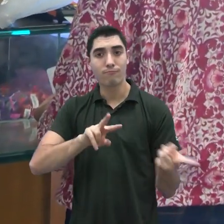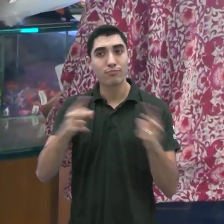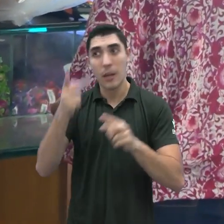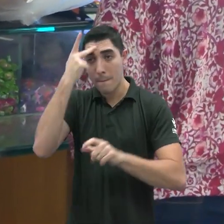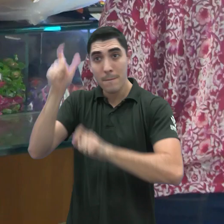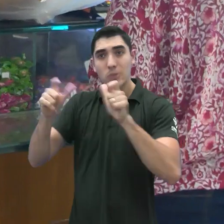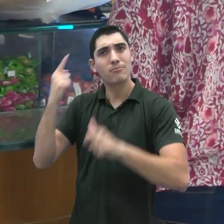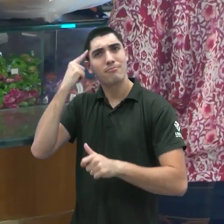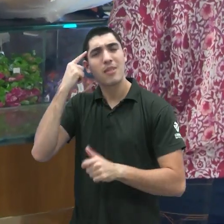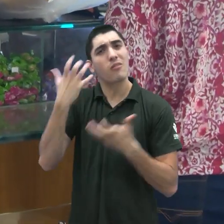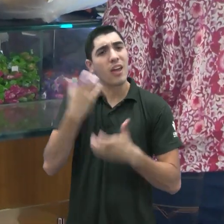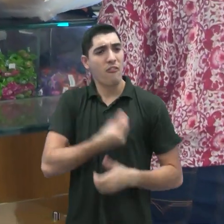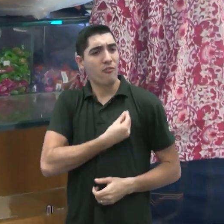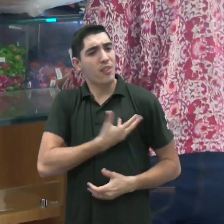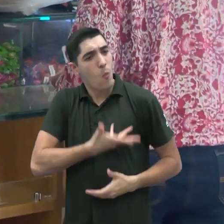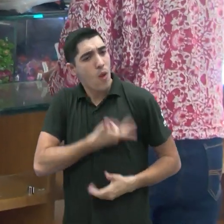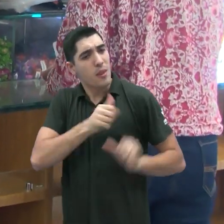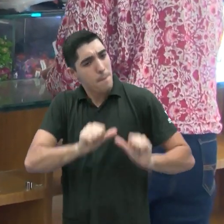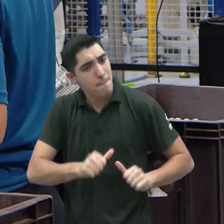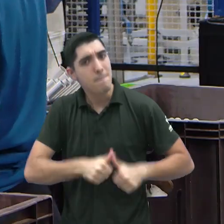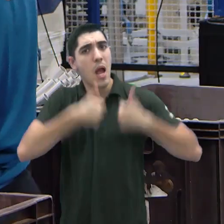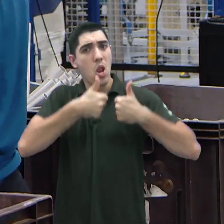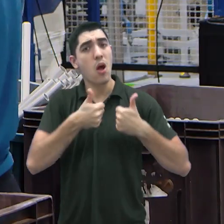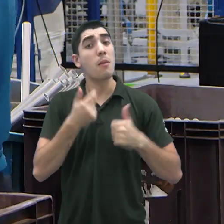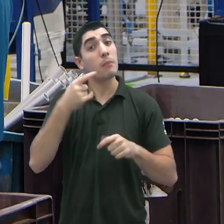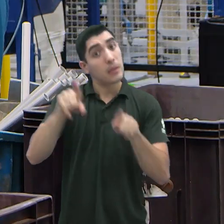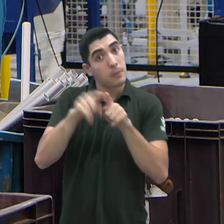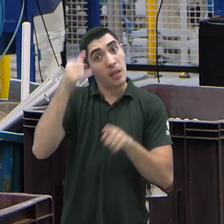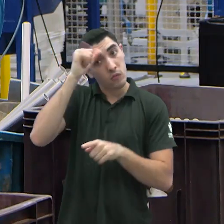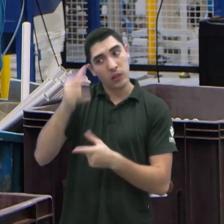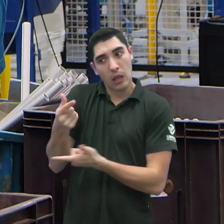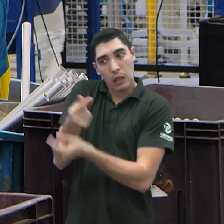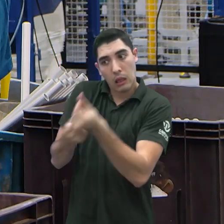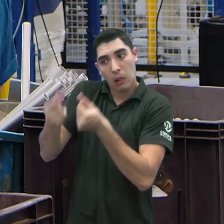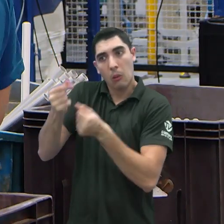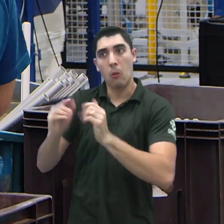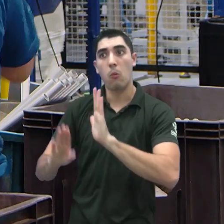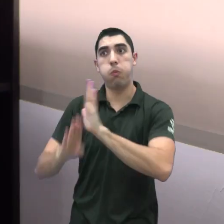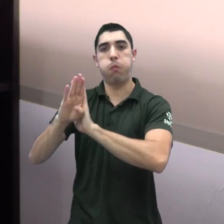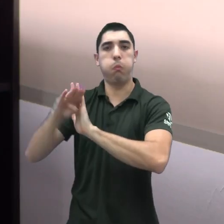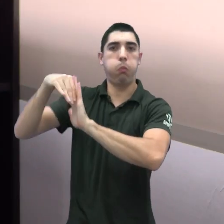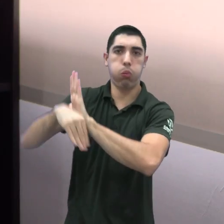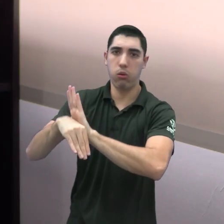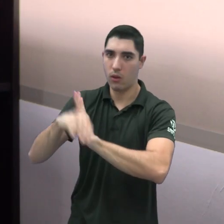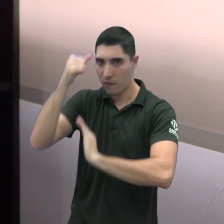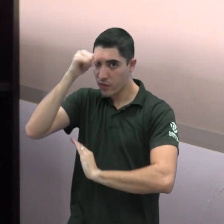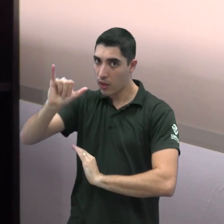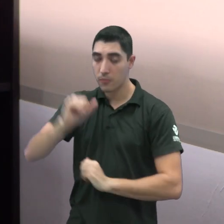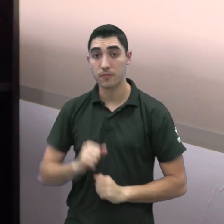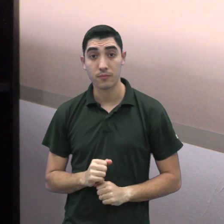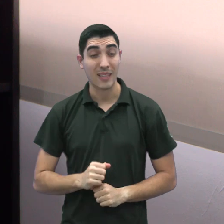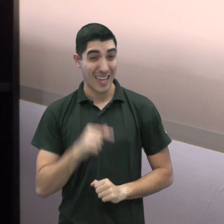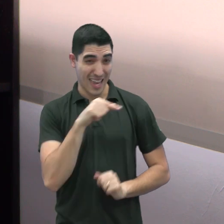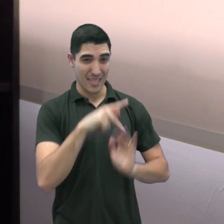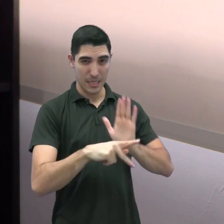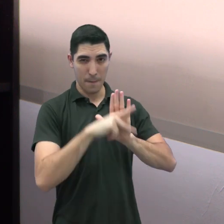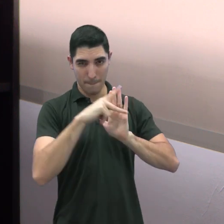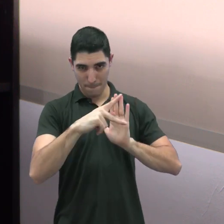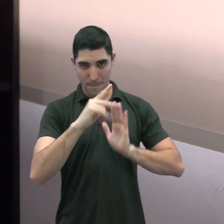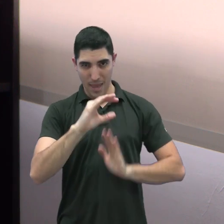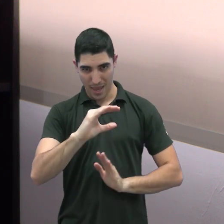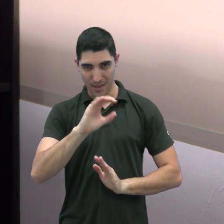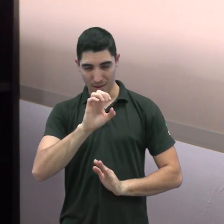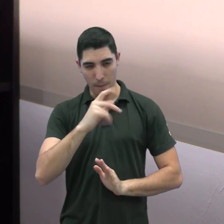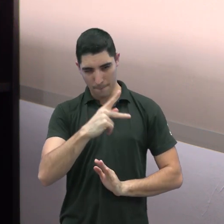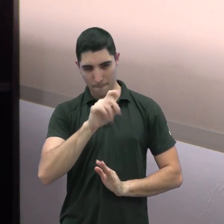formato proposto promova melhor qualidade de vida sem comprometer o crescimento econômico. Hoje, a PEC do 6x1 está numa situação